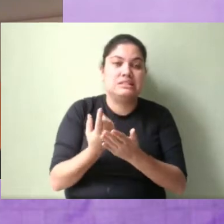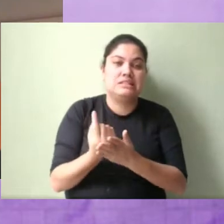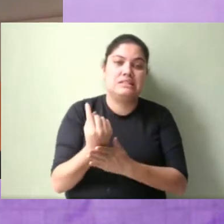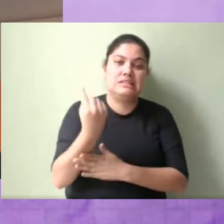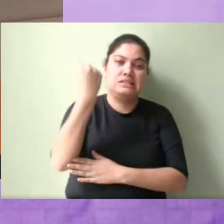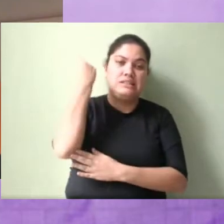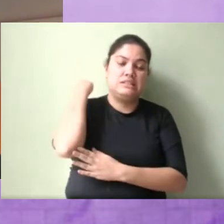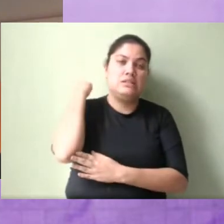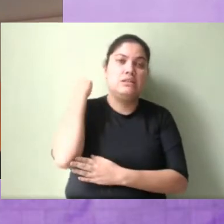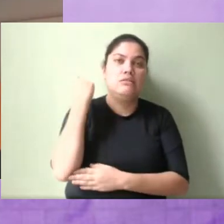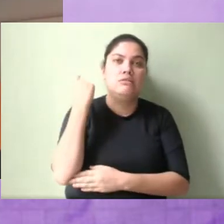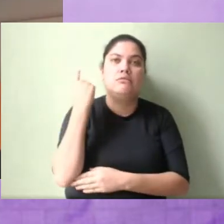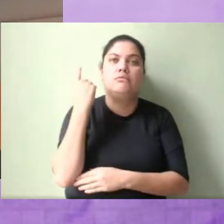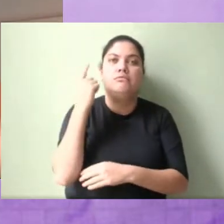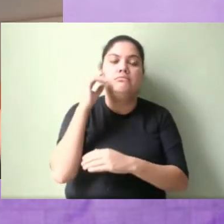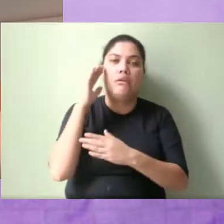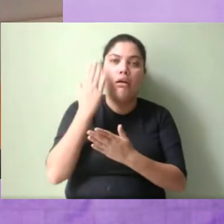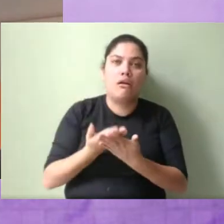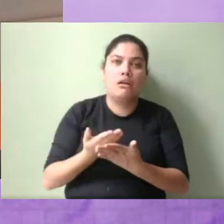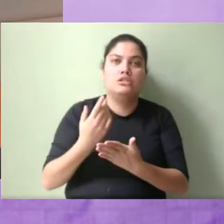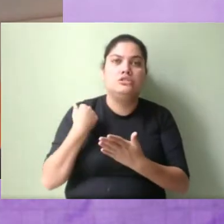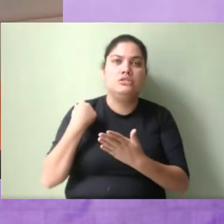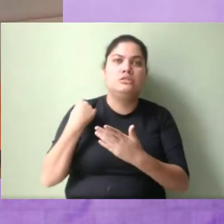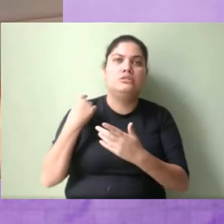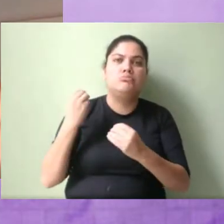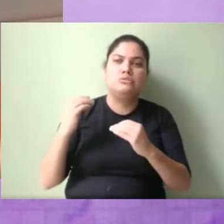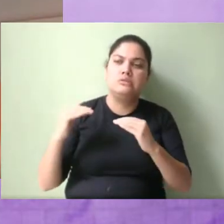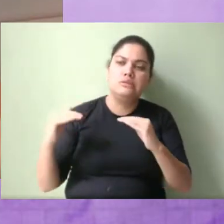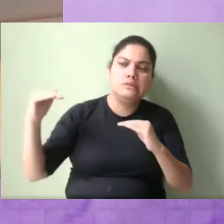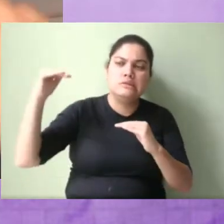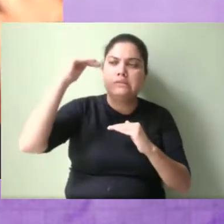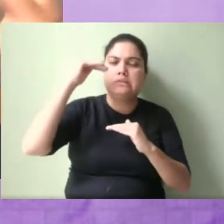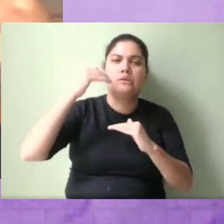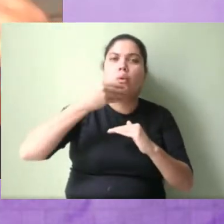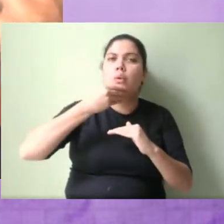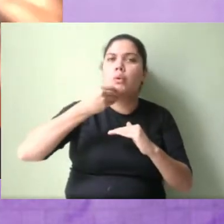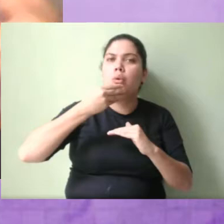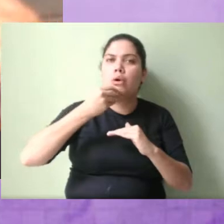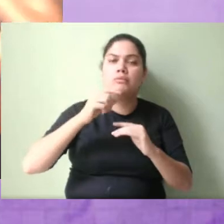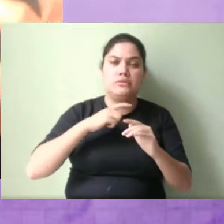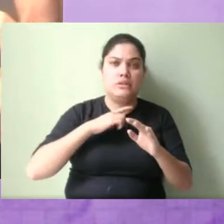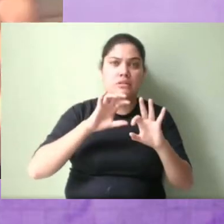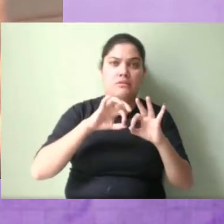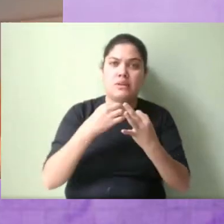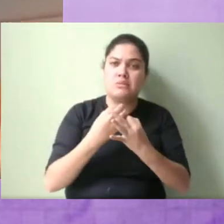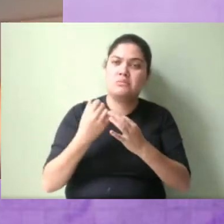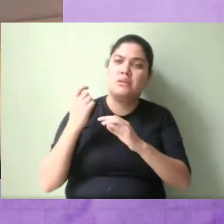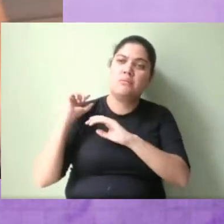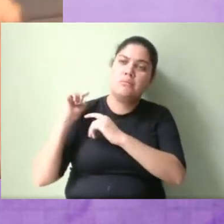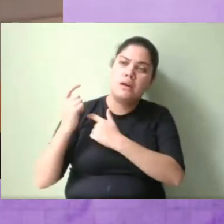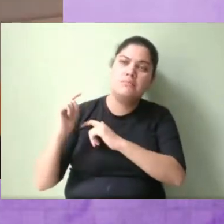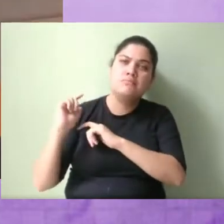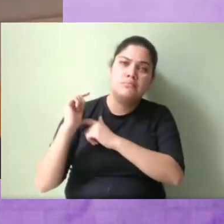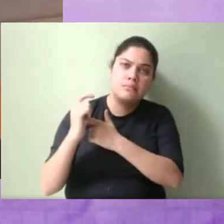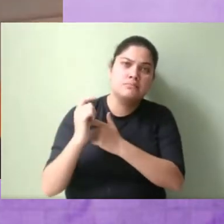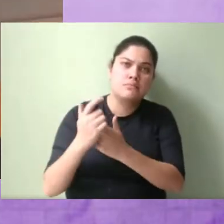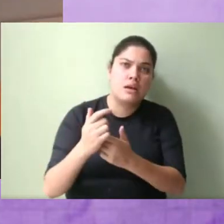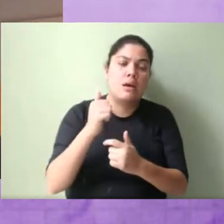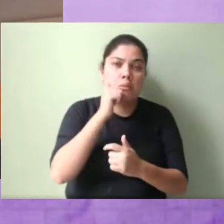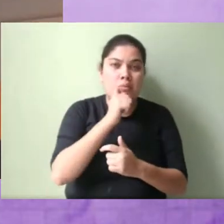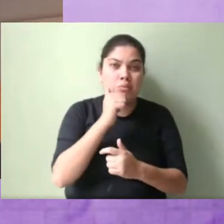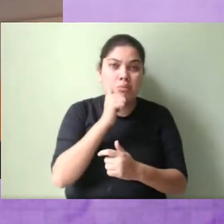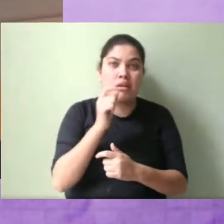neo-evangélica, são muito altos, se retornaram a raízes muito ancestrais de religião, onde tem essa hierarquia